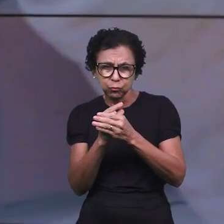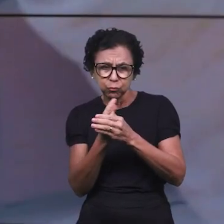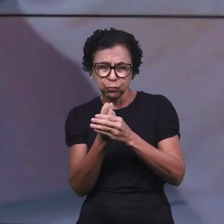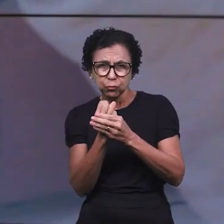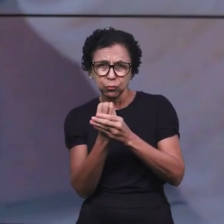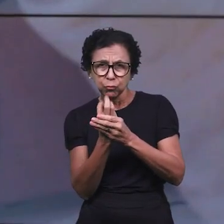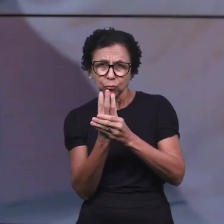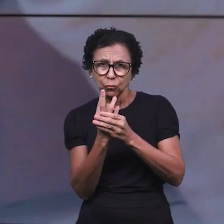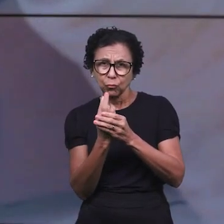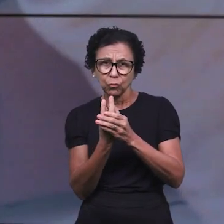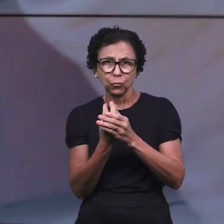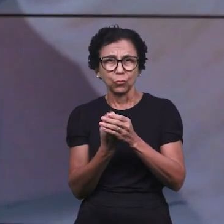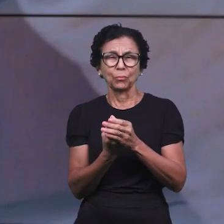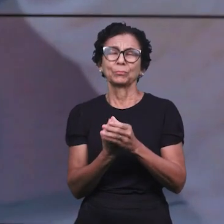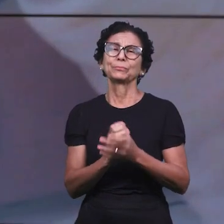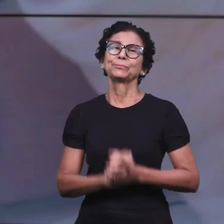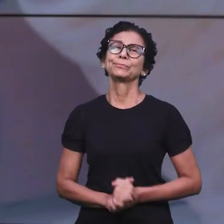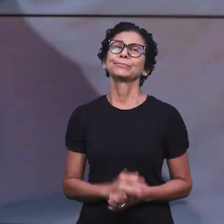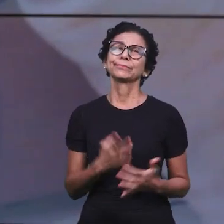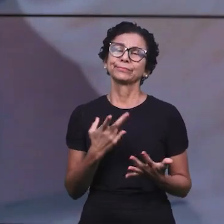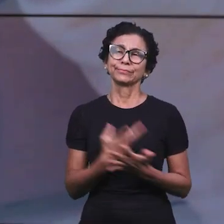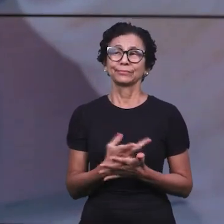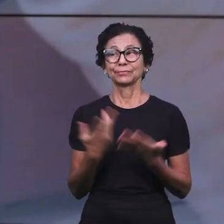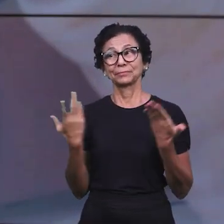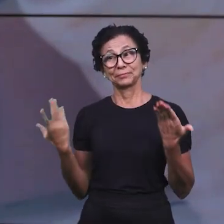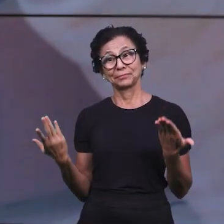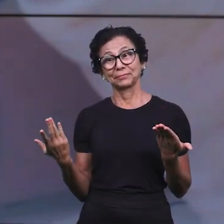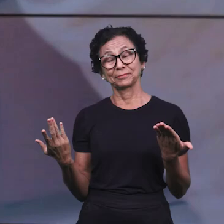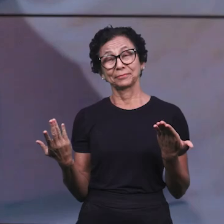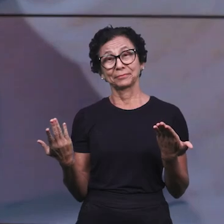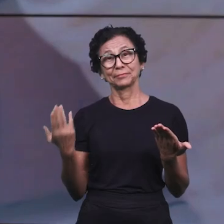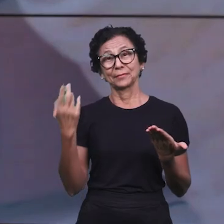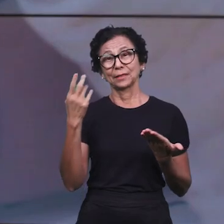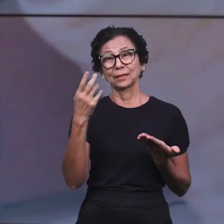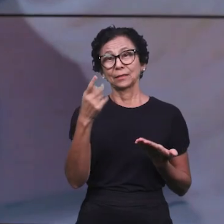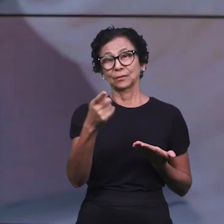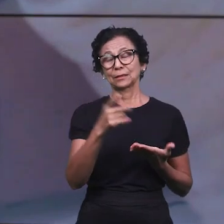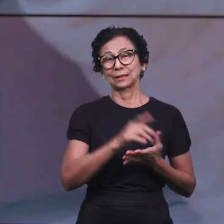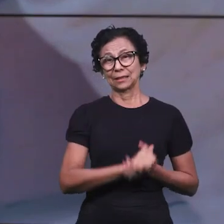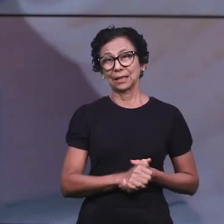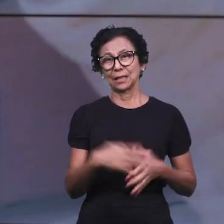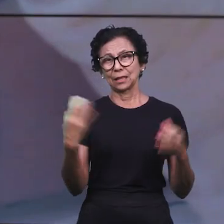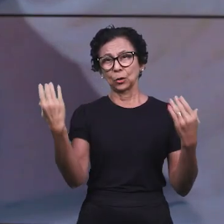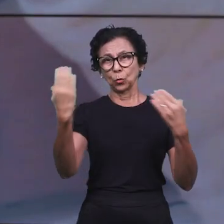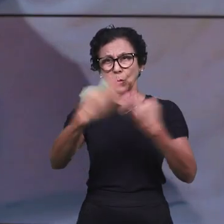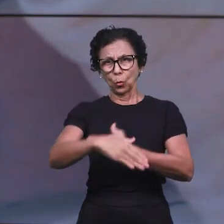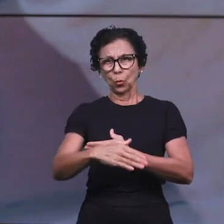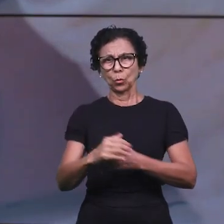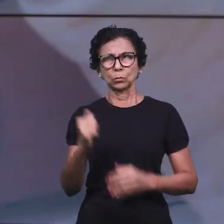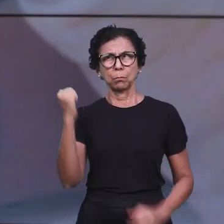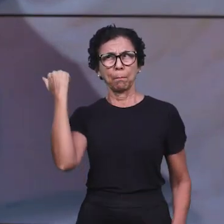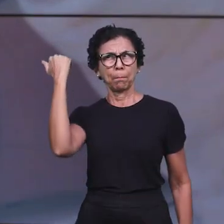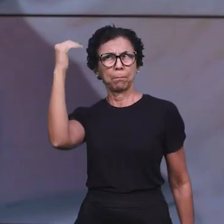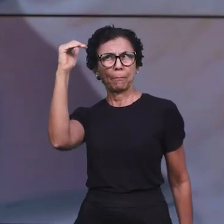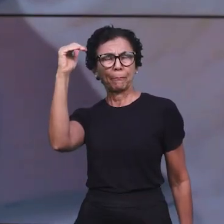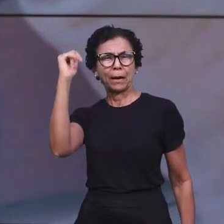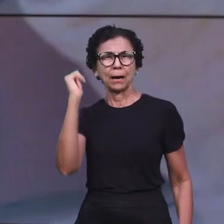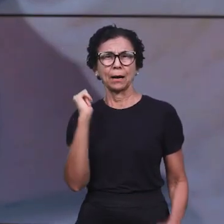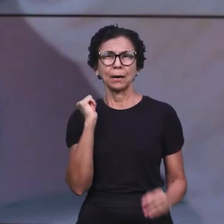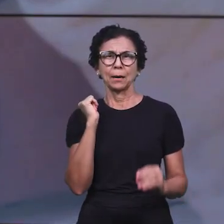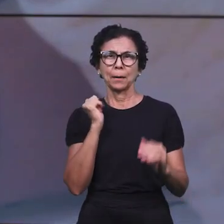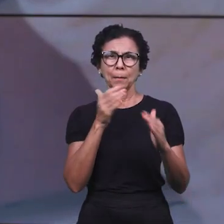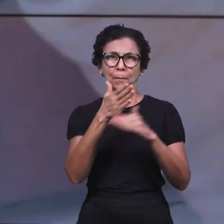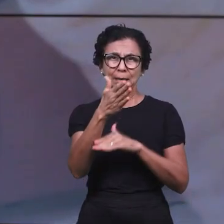aqui também no nosso estudo pré-concurso. Você não vai ser aprovado em um concurso de alto nível se você não tiver